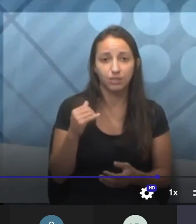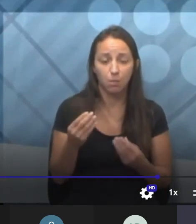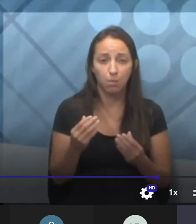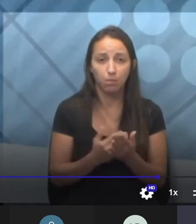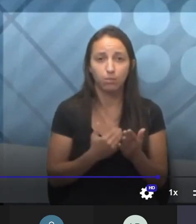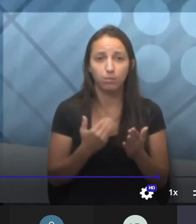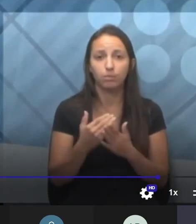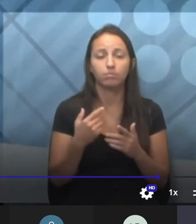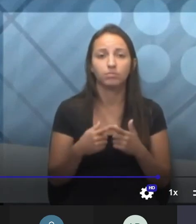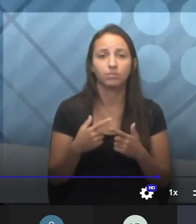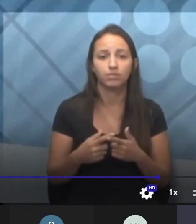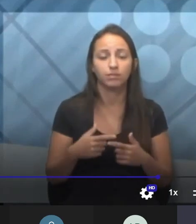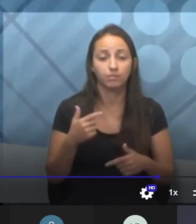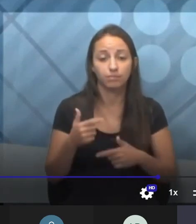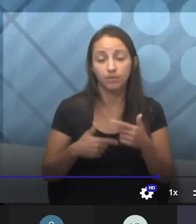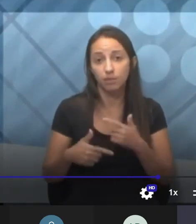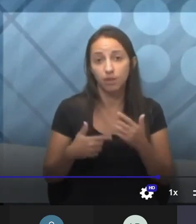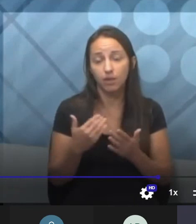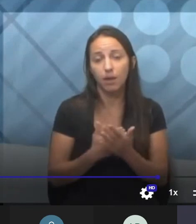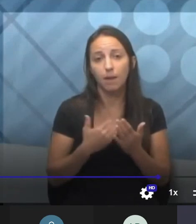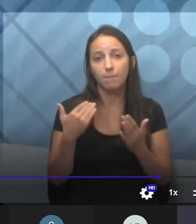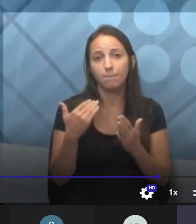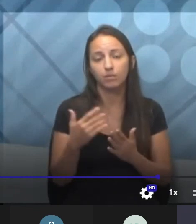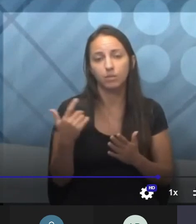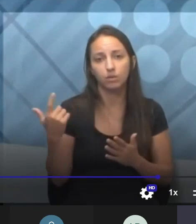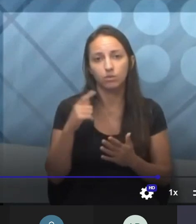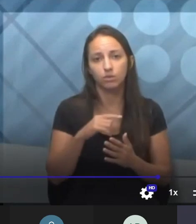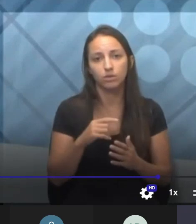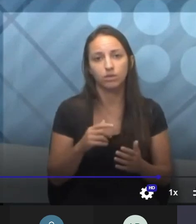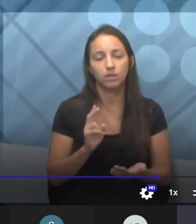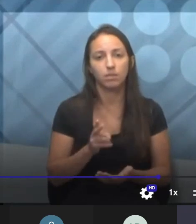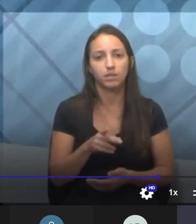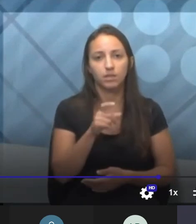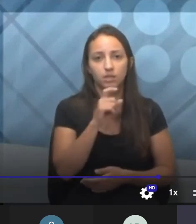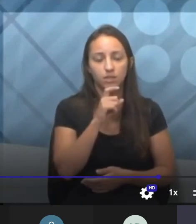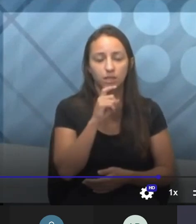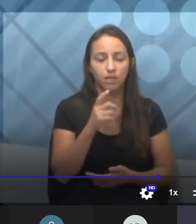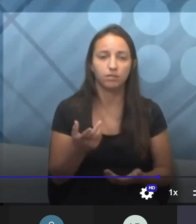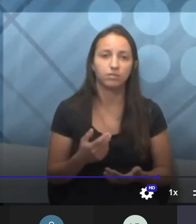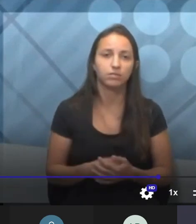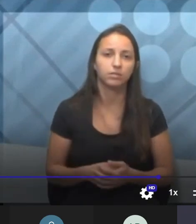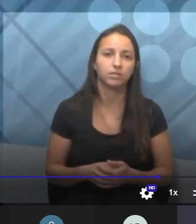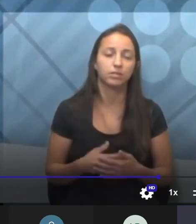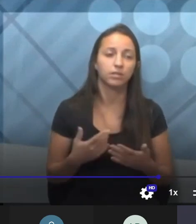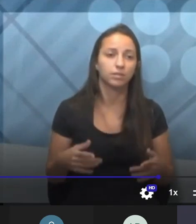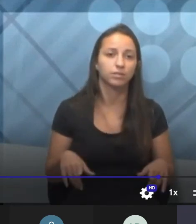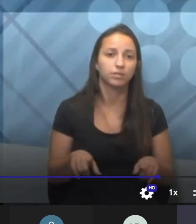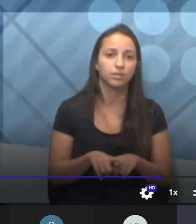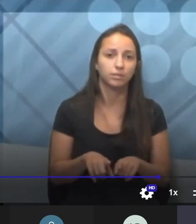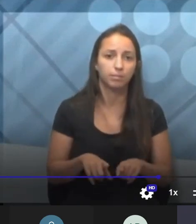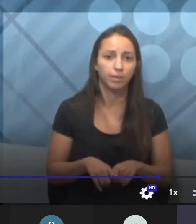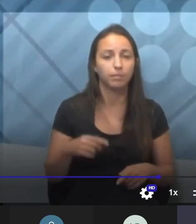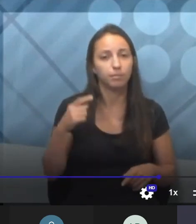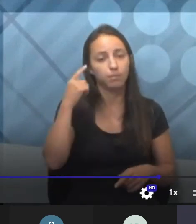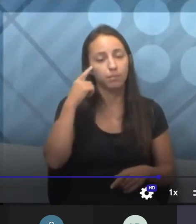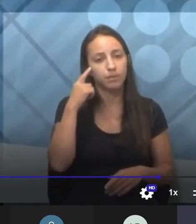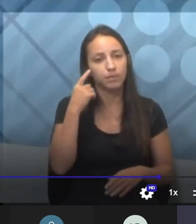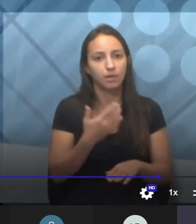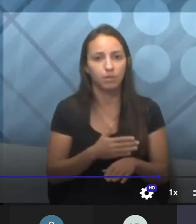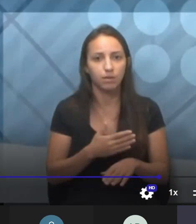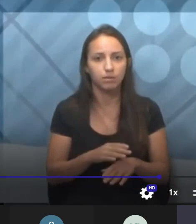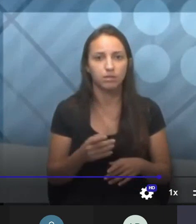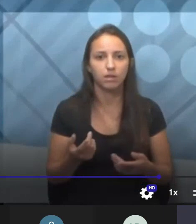Também tem essa outra questão, tá? Então, é funcionalidade, praticidade, inclusive no funcionamento dos equipamentos.